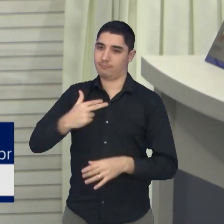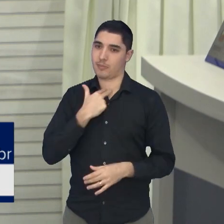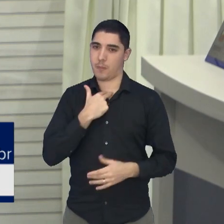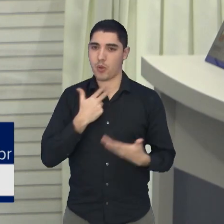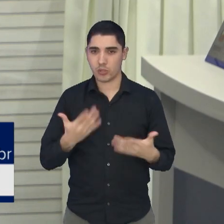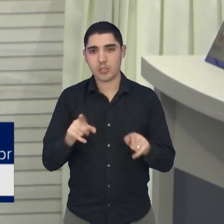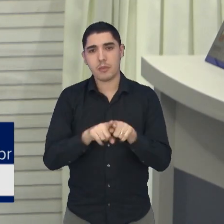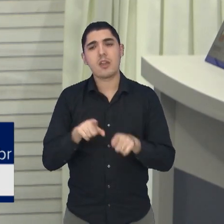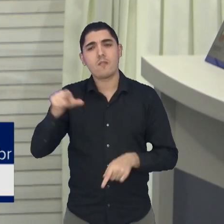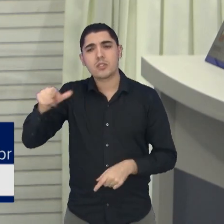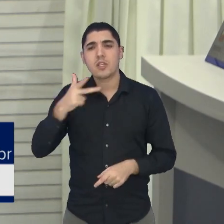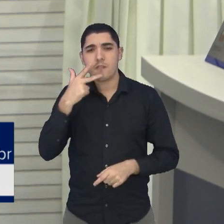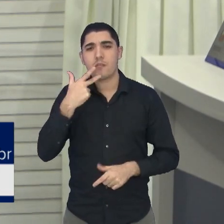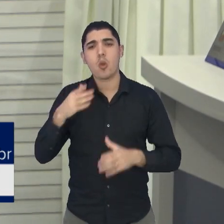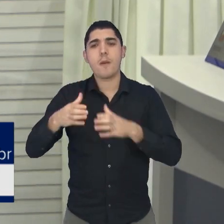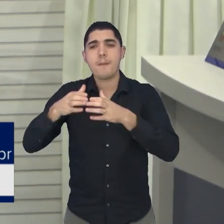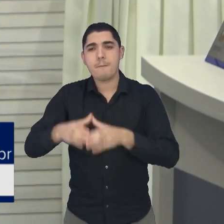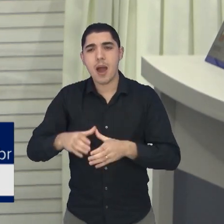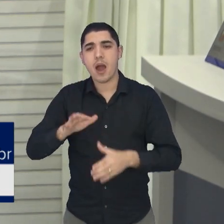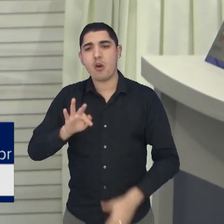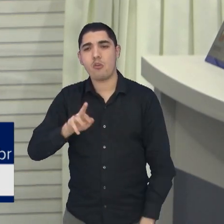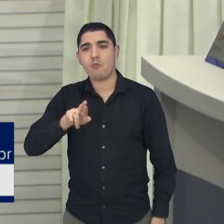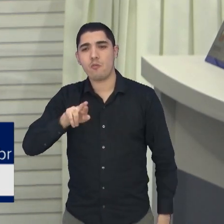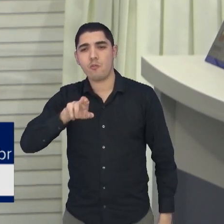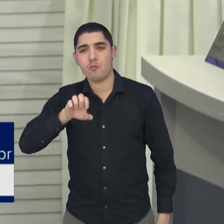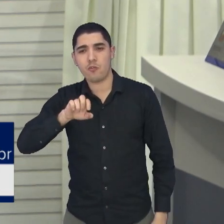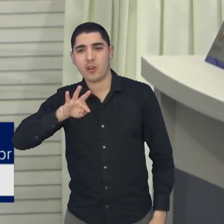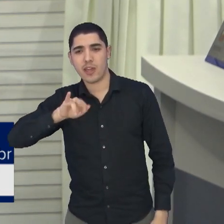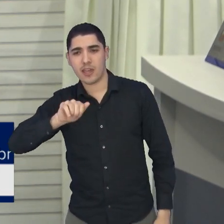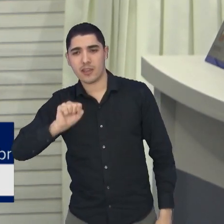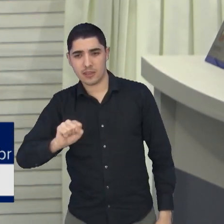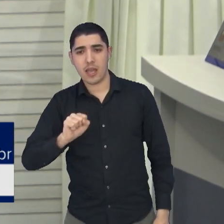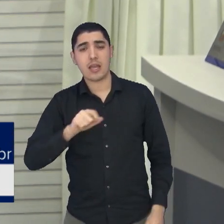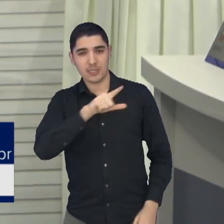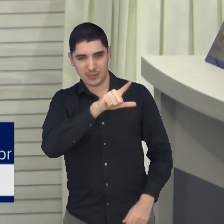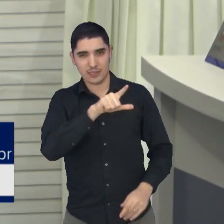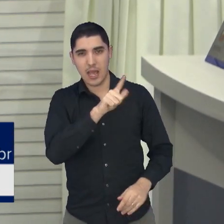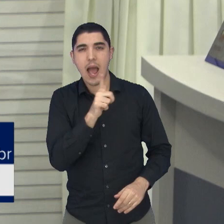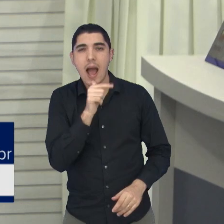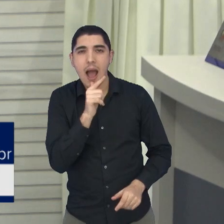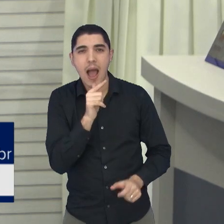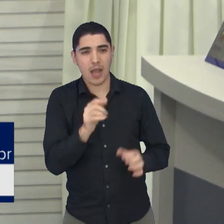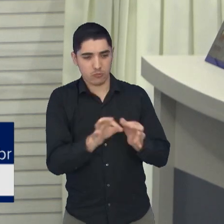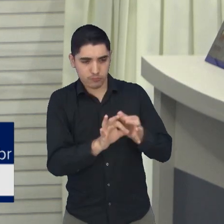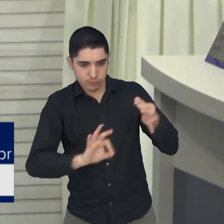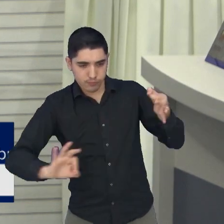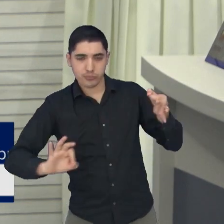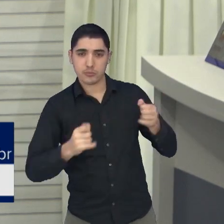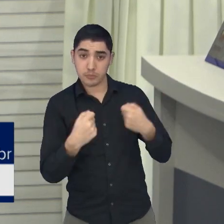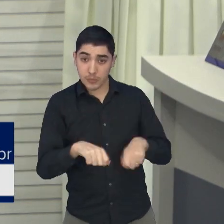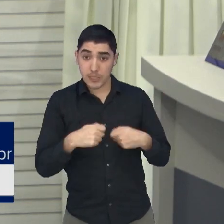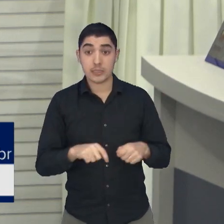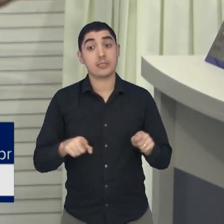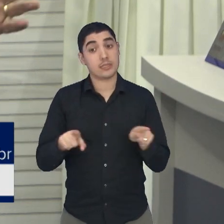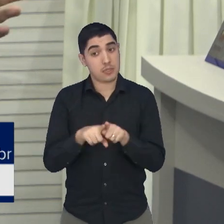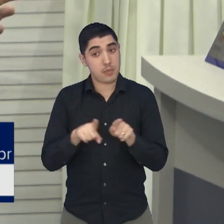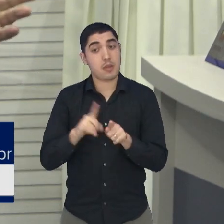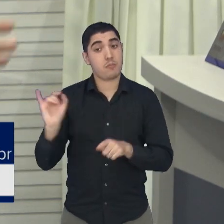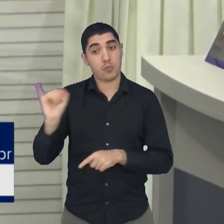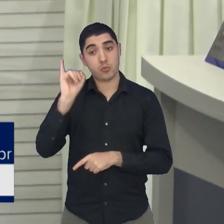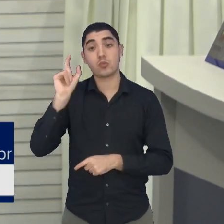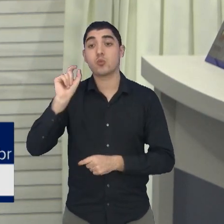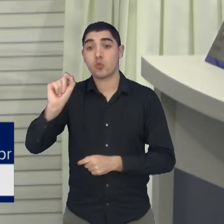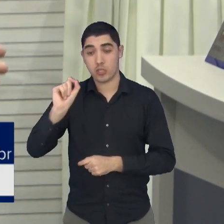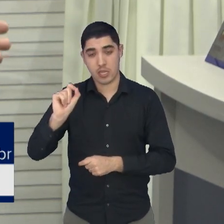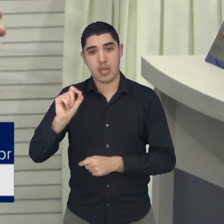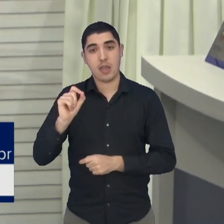Questão de senhora colocar do Freitas, da ligação de águas também, eu acho que é importante a gente pontuar, até para não criar expectativa para a